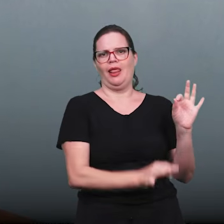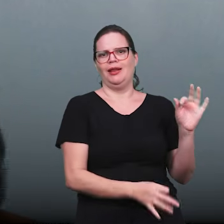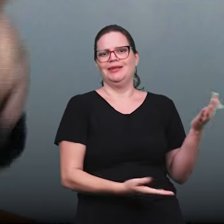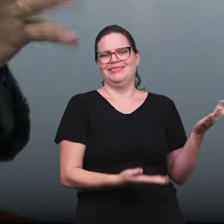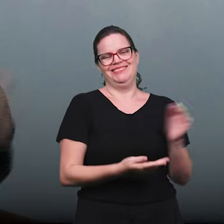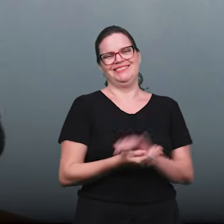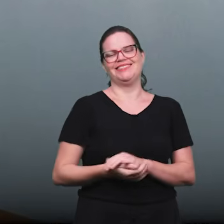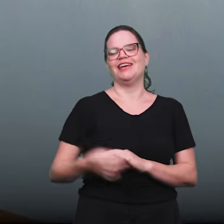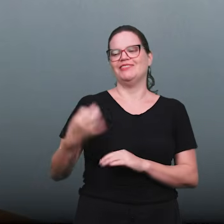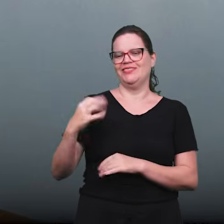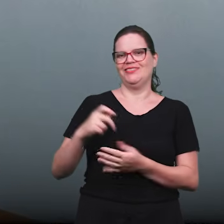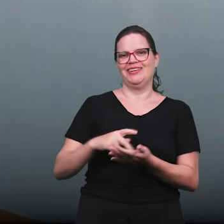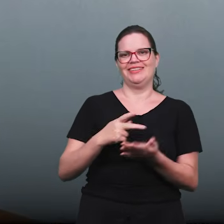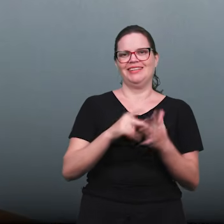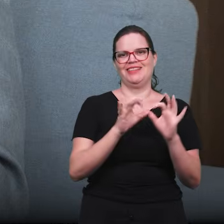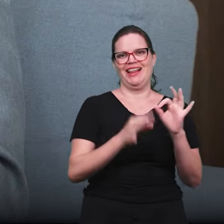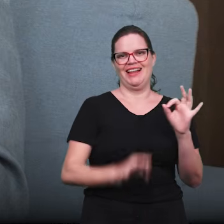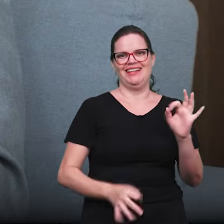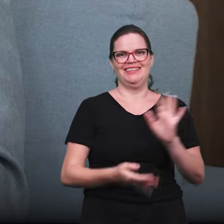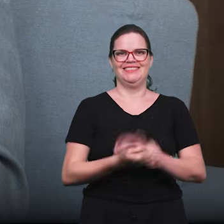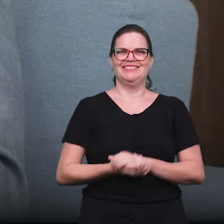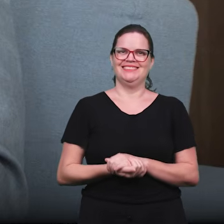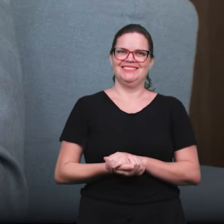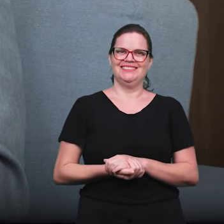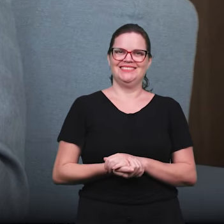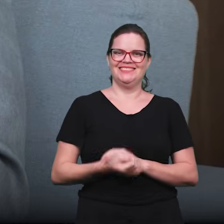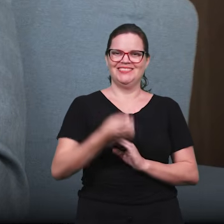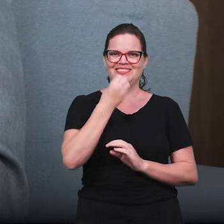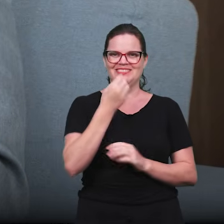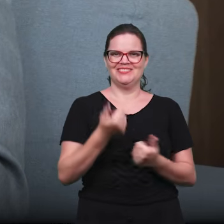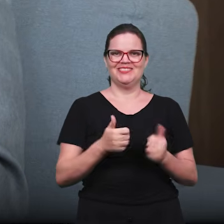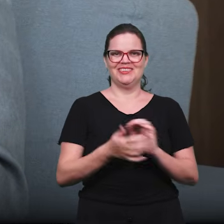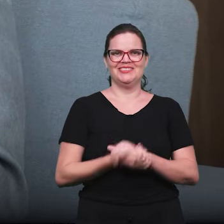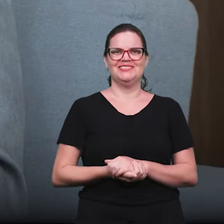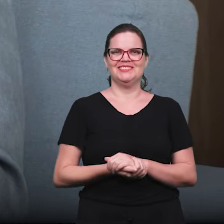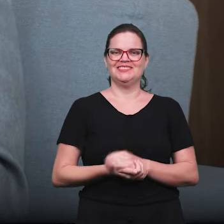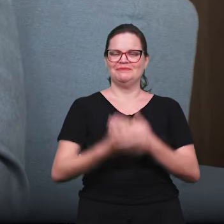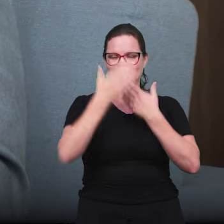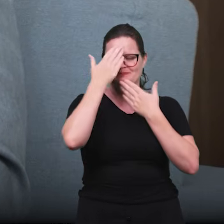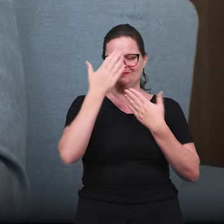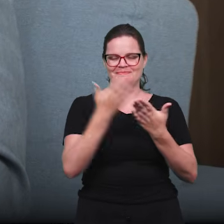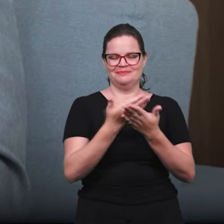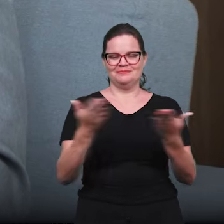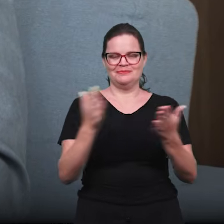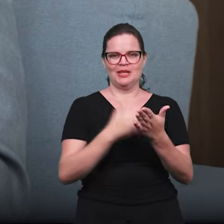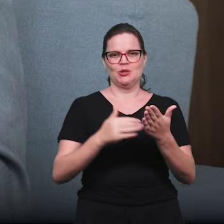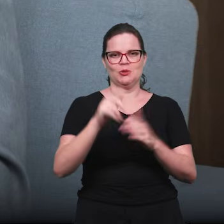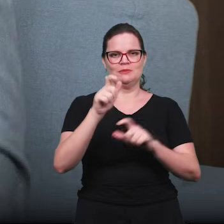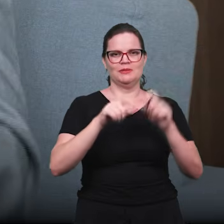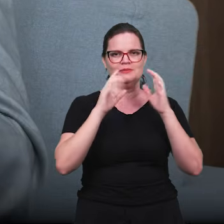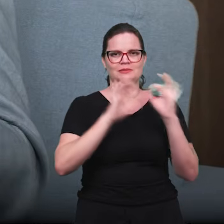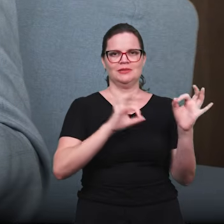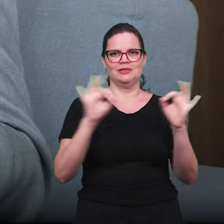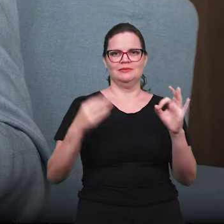foi? Exatamente, o currículo dele é extenso. Pois é bom, é muito bom. Nós